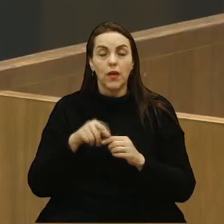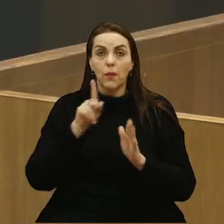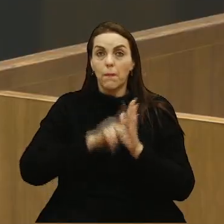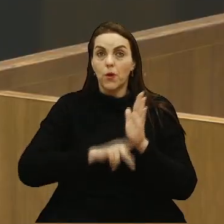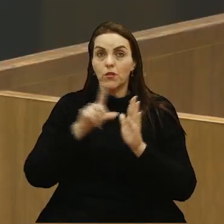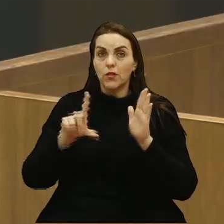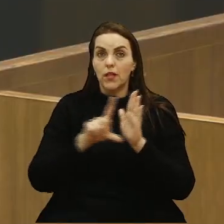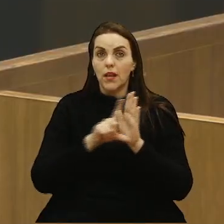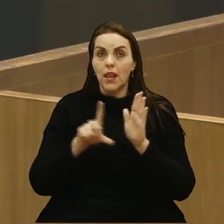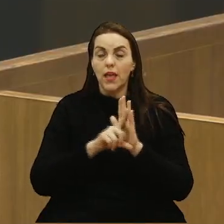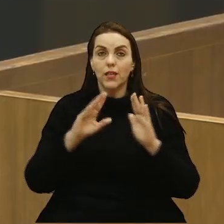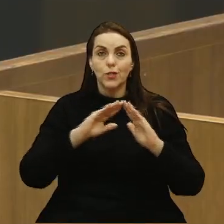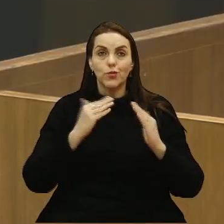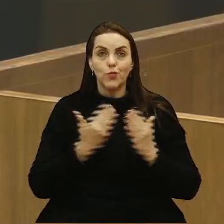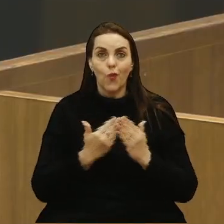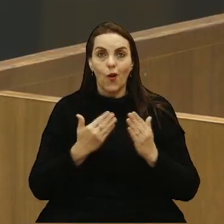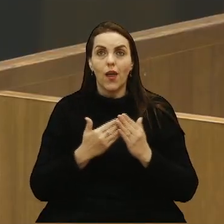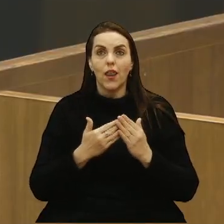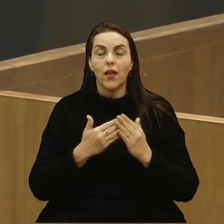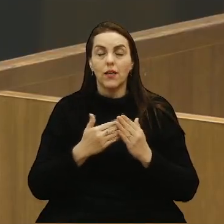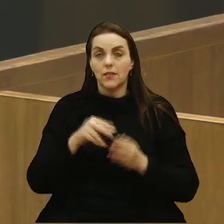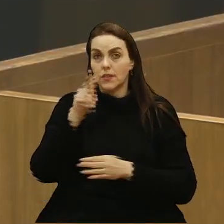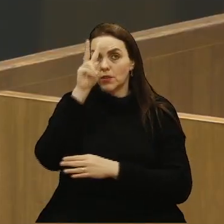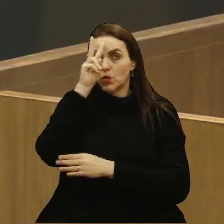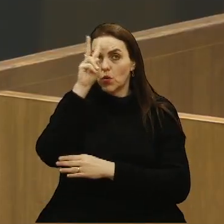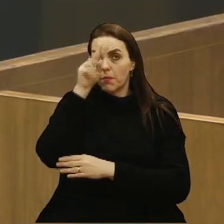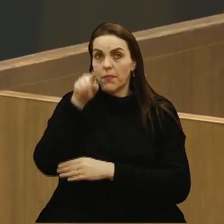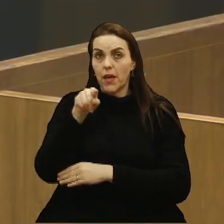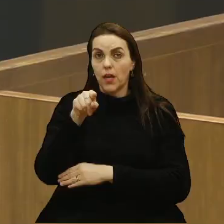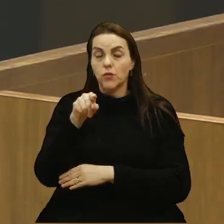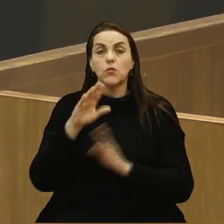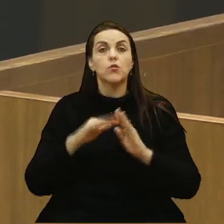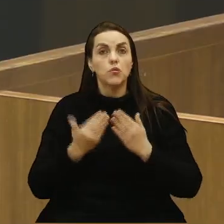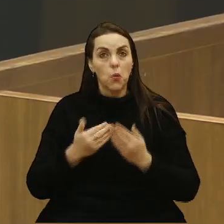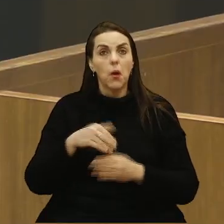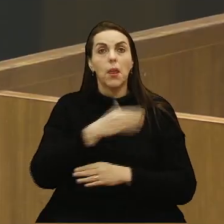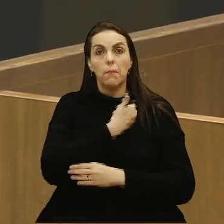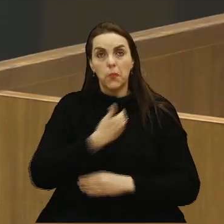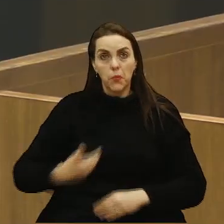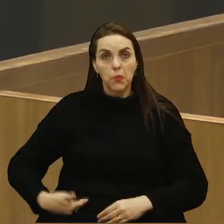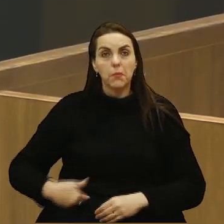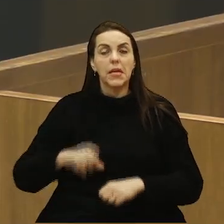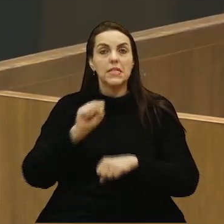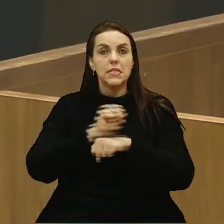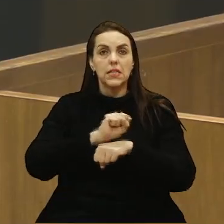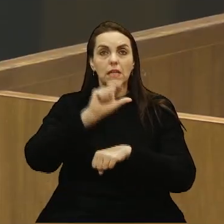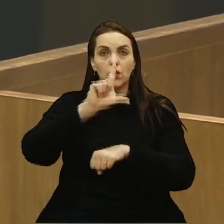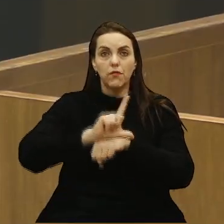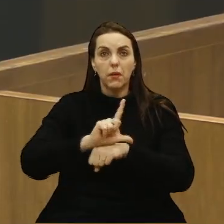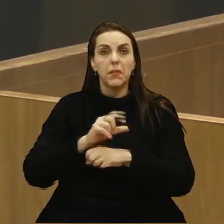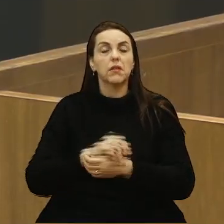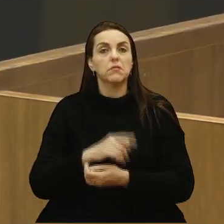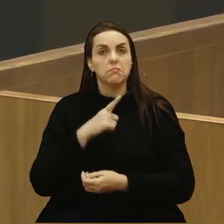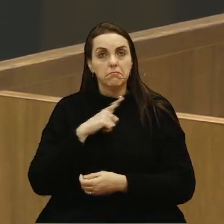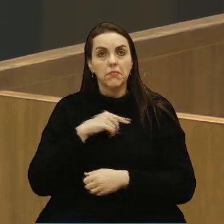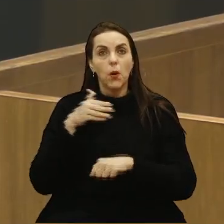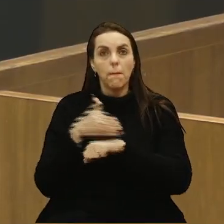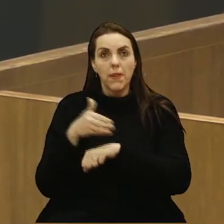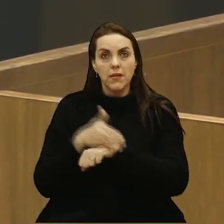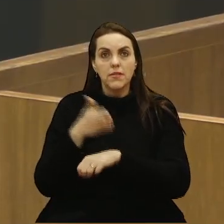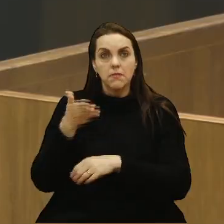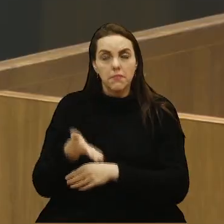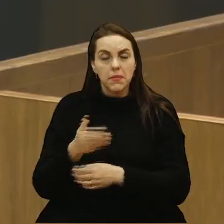de lei numa escola do ensino médio, uma escola pública de Livramento. Então, participei, né,